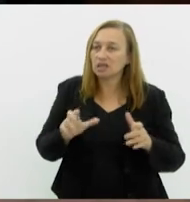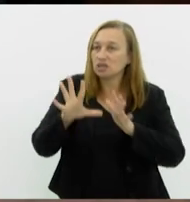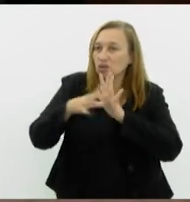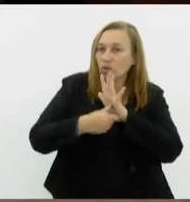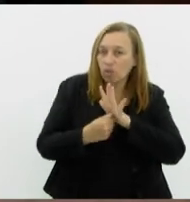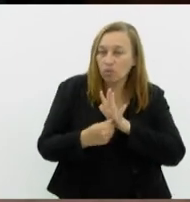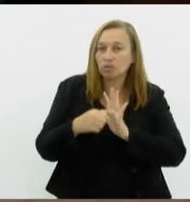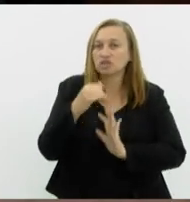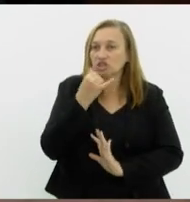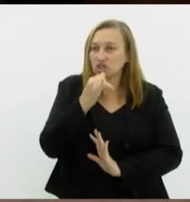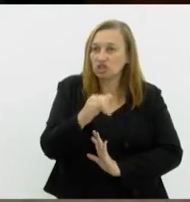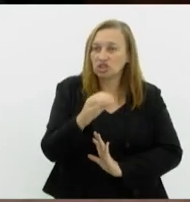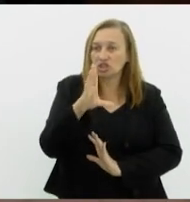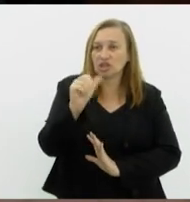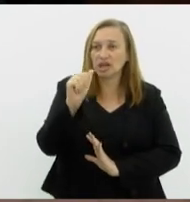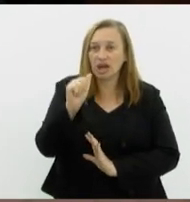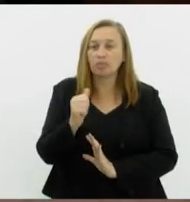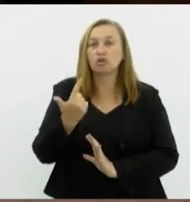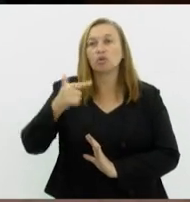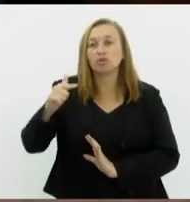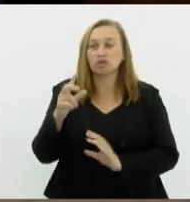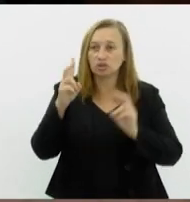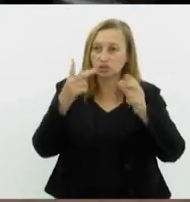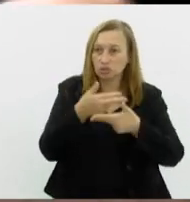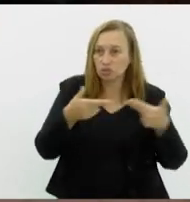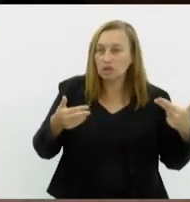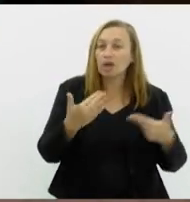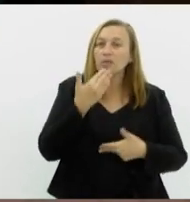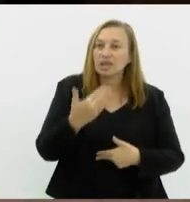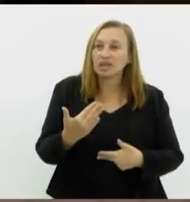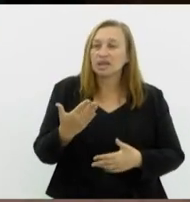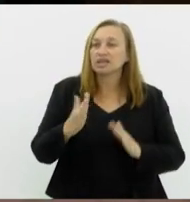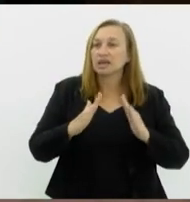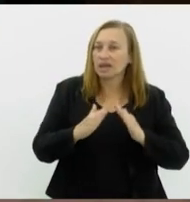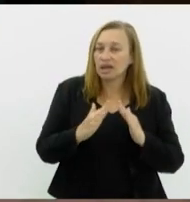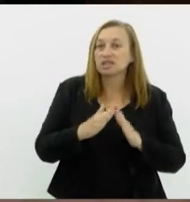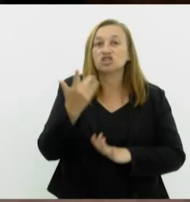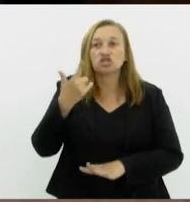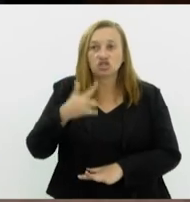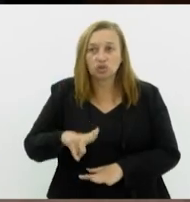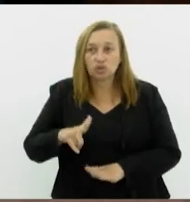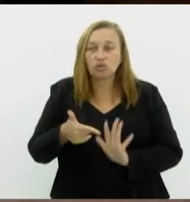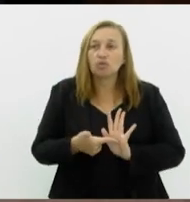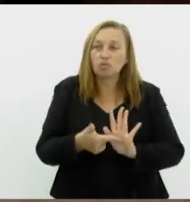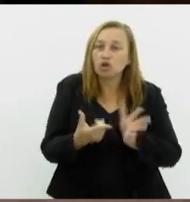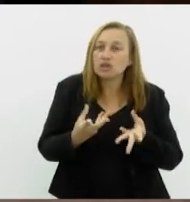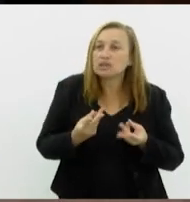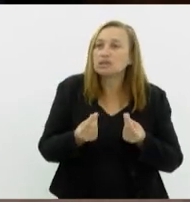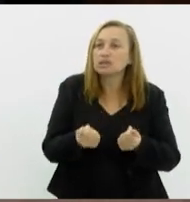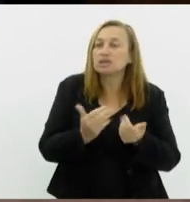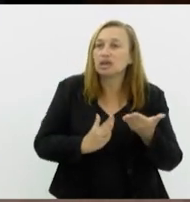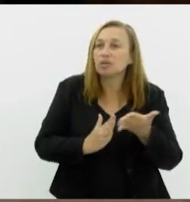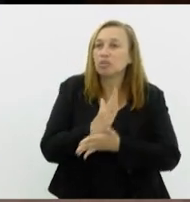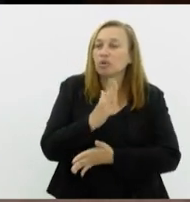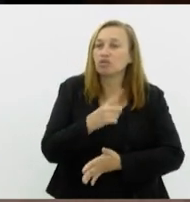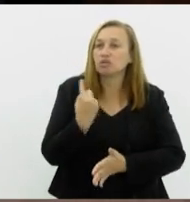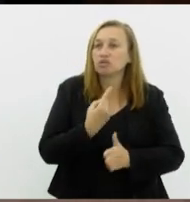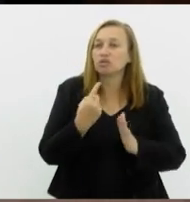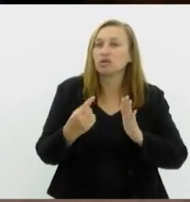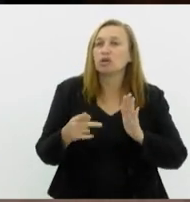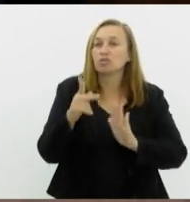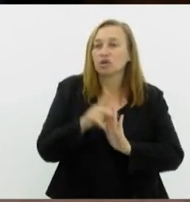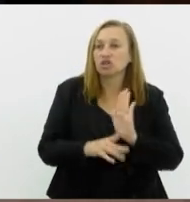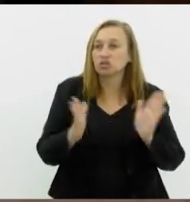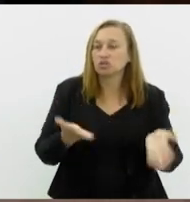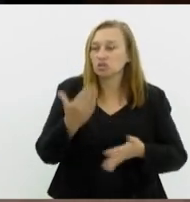de energia, entre outras coisas. Então, eu queria pedir que esta casa, mais uma vez, se mostre sensível e aprove o nosso projeto hoje. Obrigado,